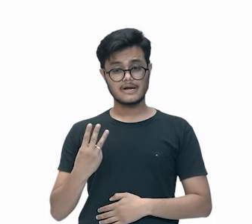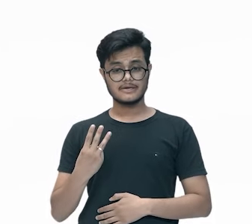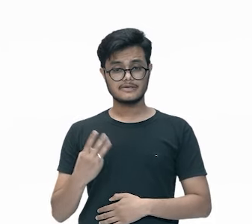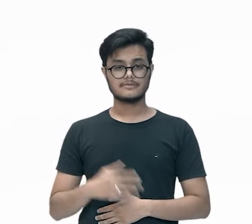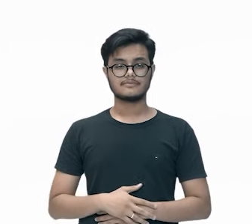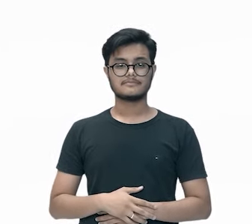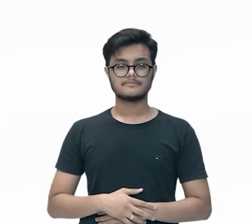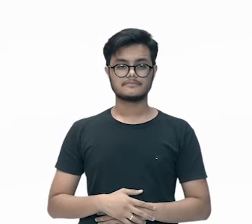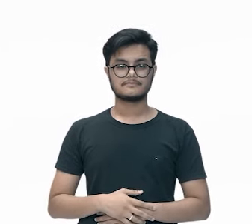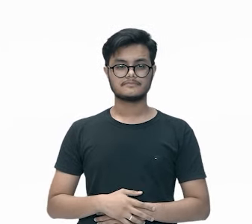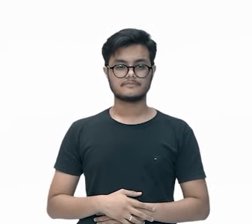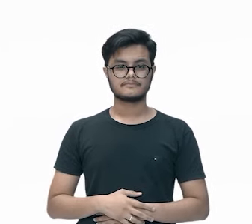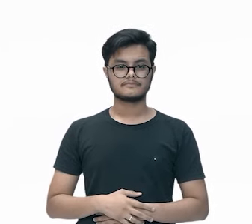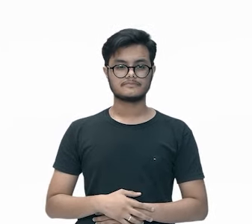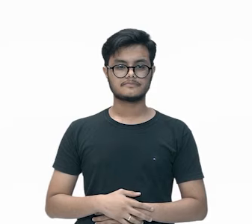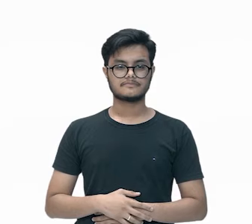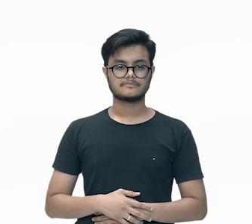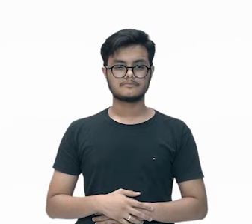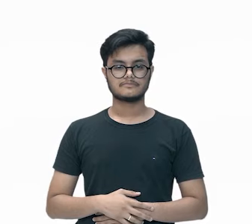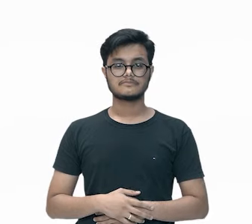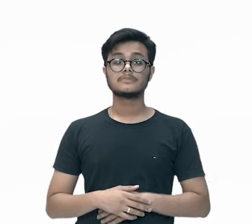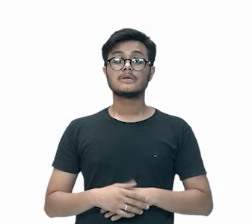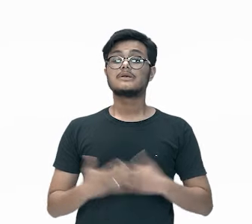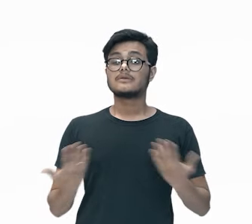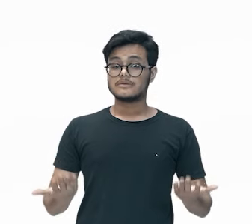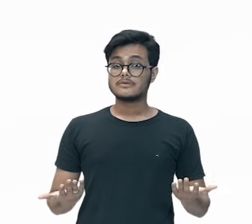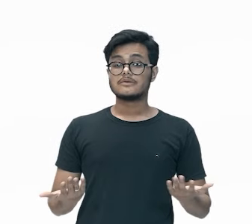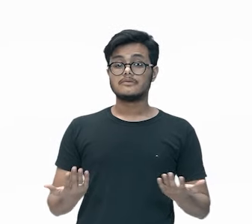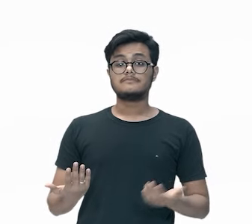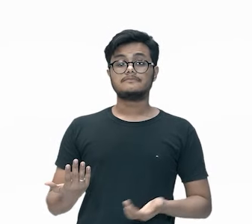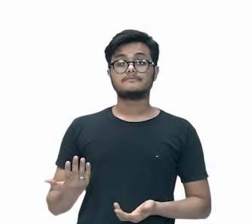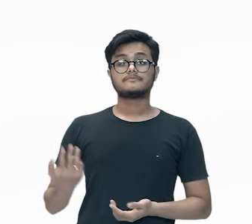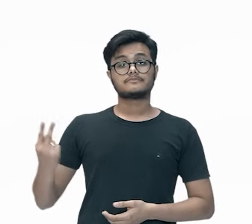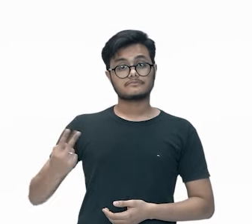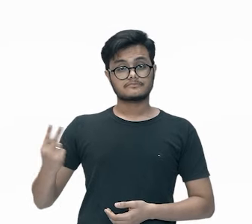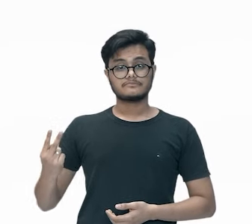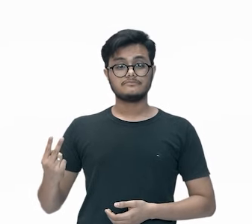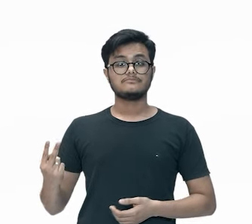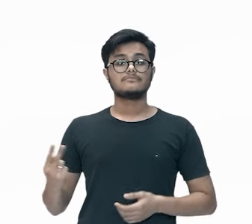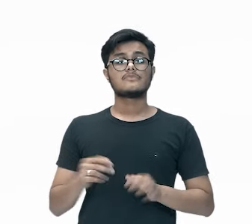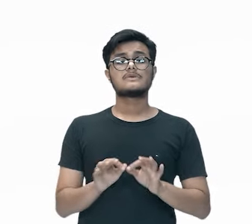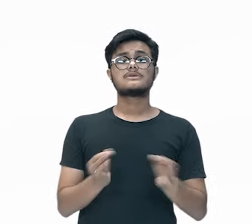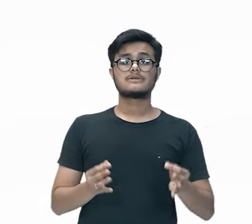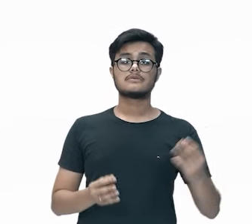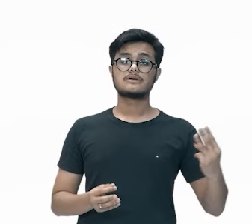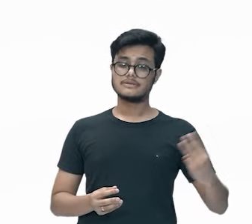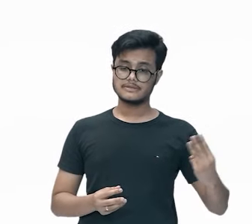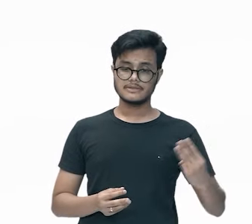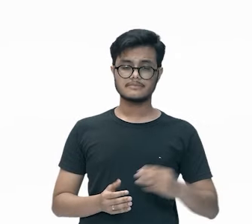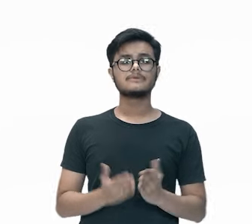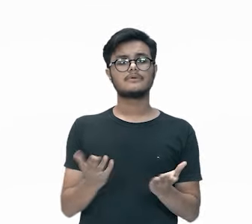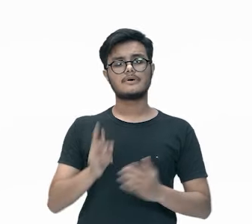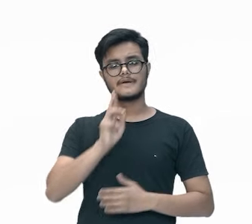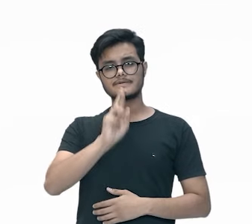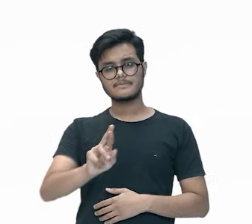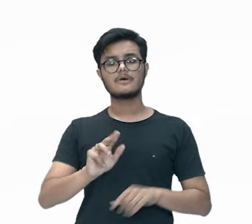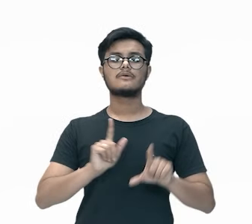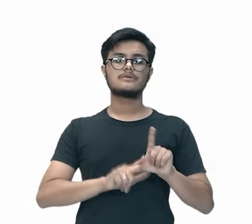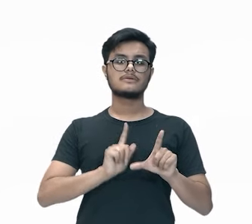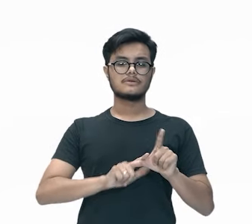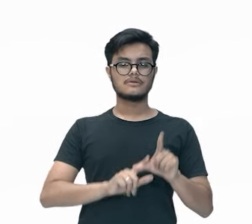tem uma ligação dupla e o alcano só tem ligações simples, tá bom? Então, a alternativa correta, a gente ia fazer